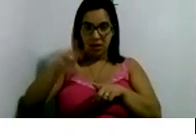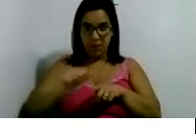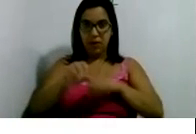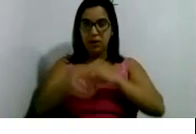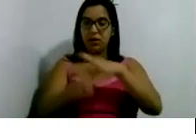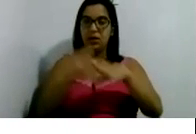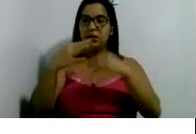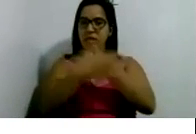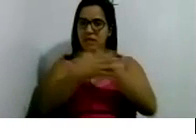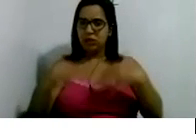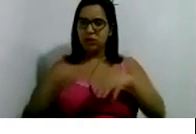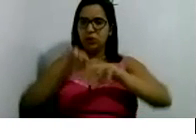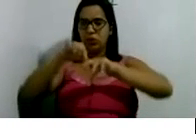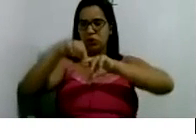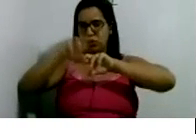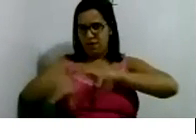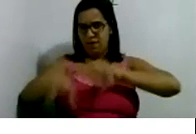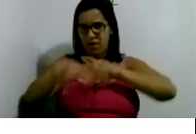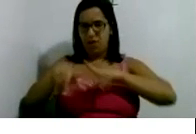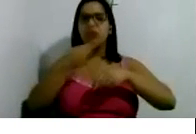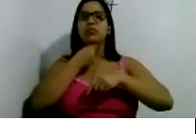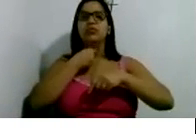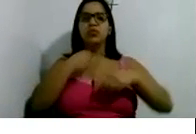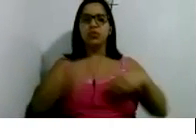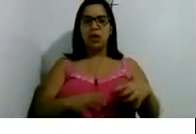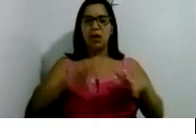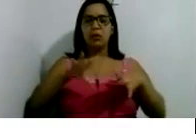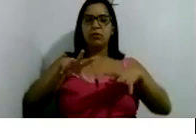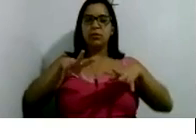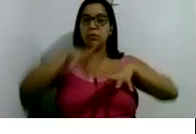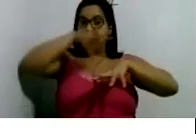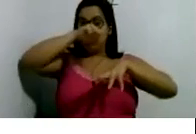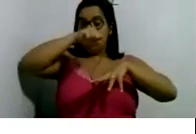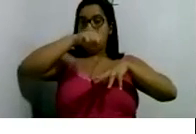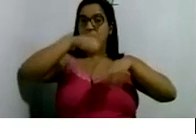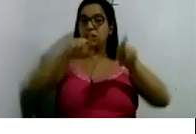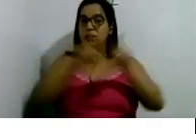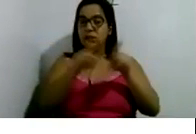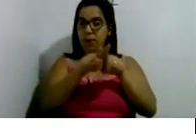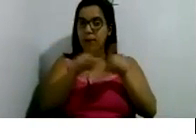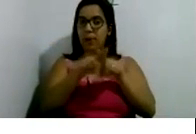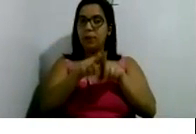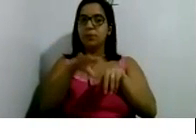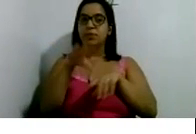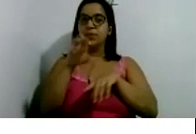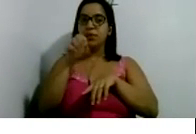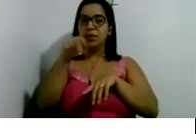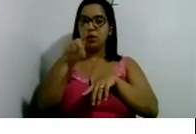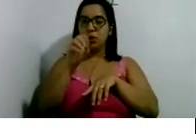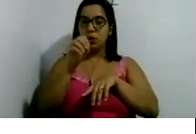demais tecidos do trato gastrointestinal, glândulas endócrinas e superfícies respiratórias, como os